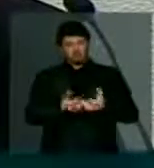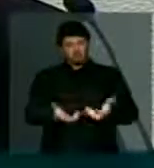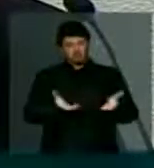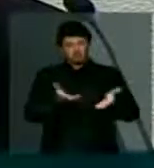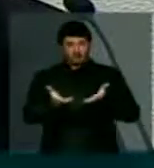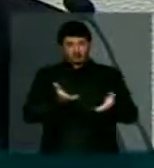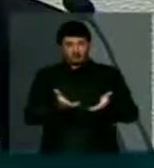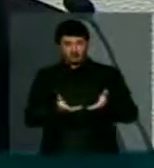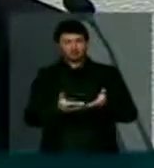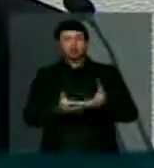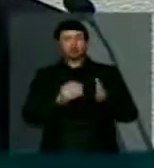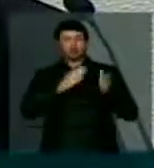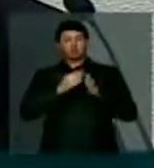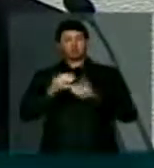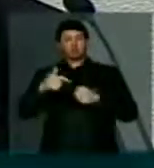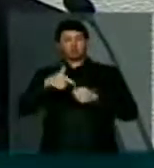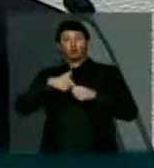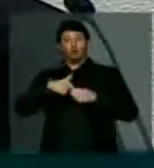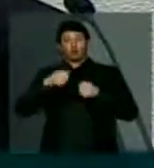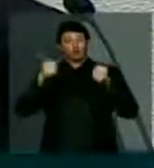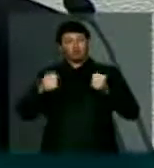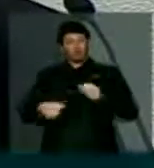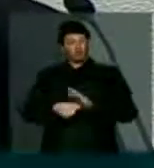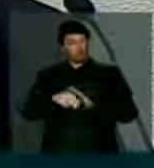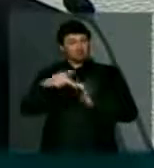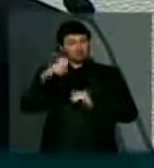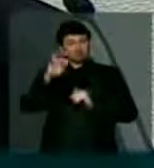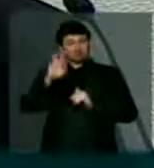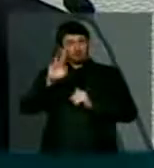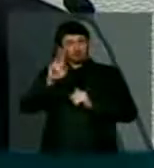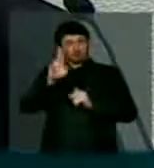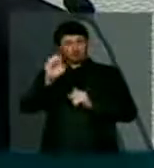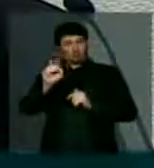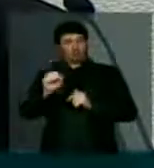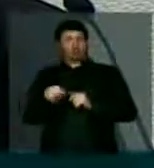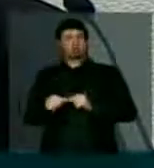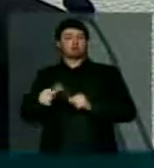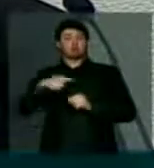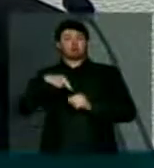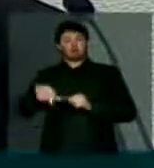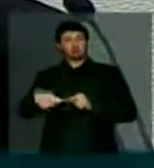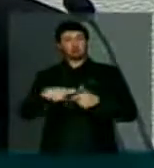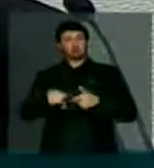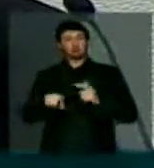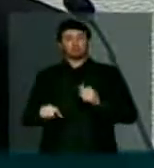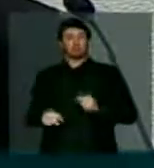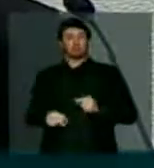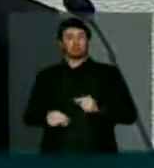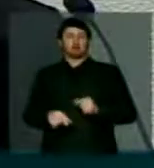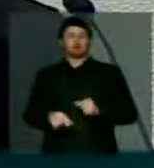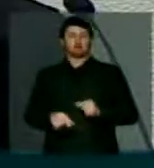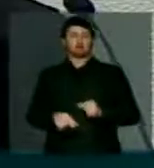ao processamento do óleo pesado da Petrobras, haveria essa situação.